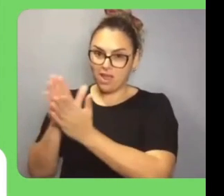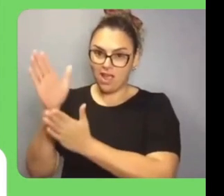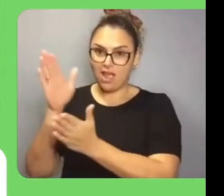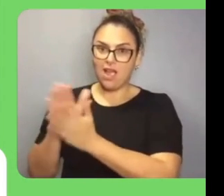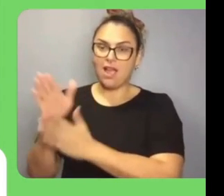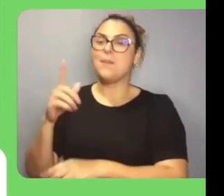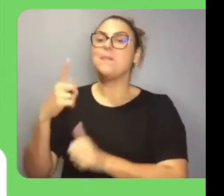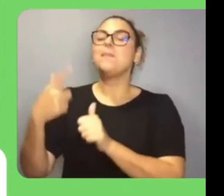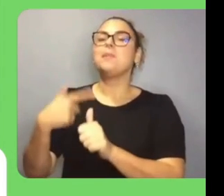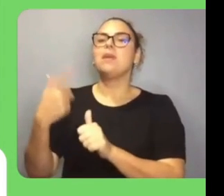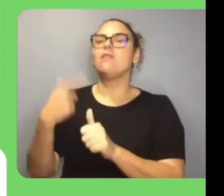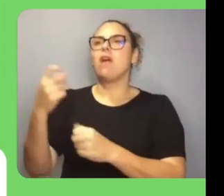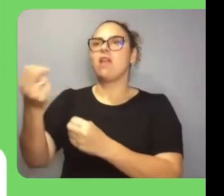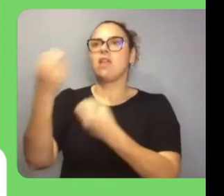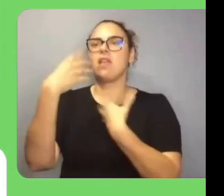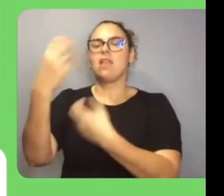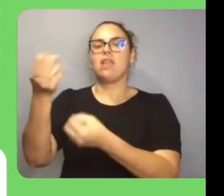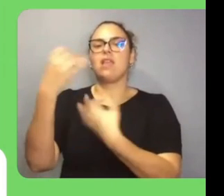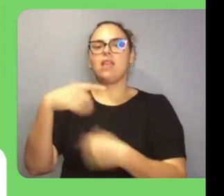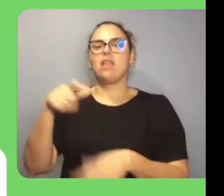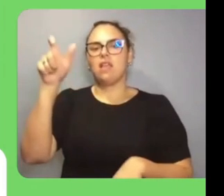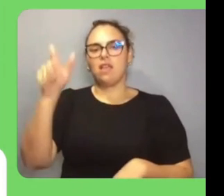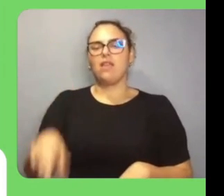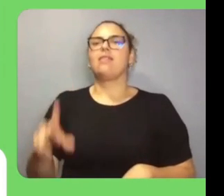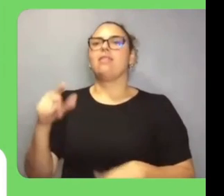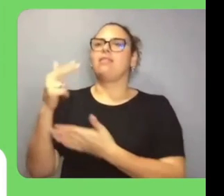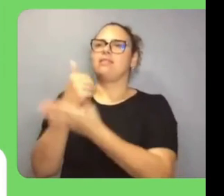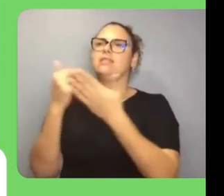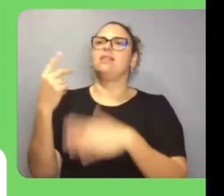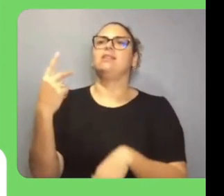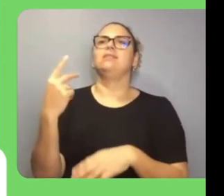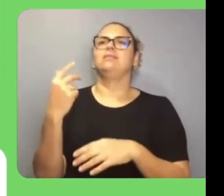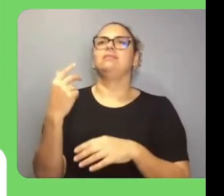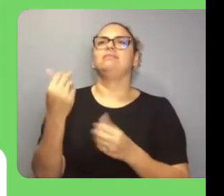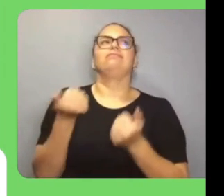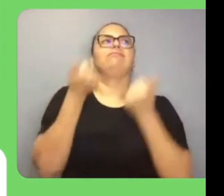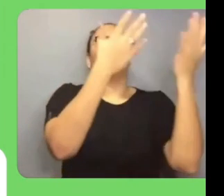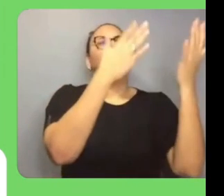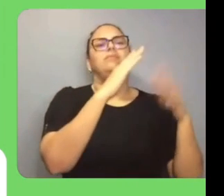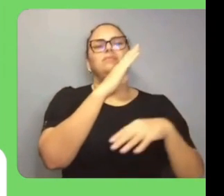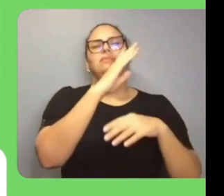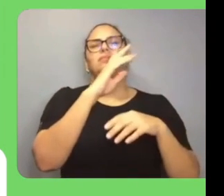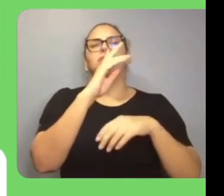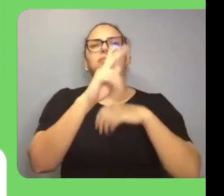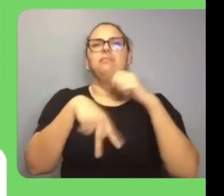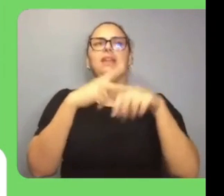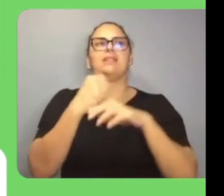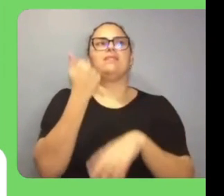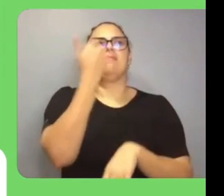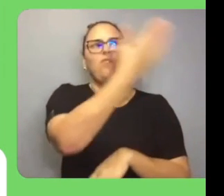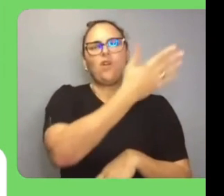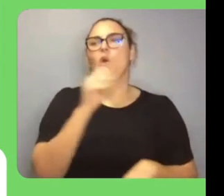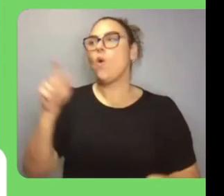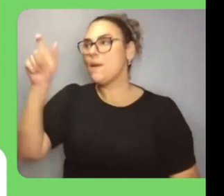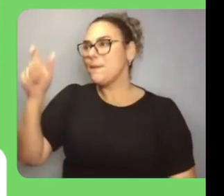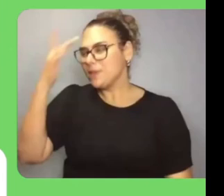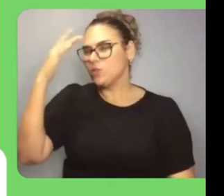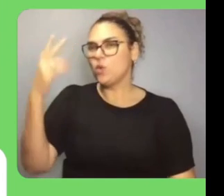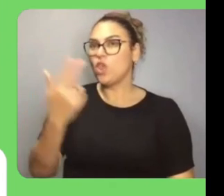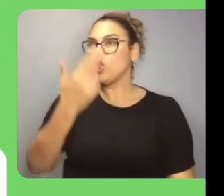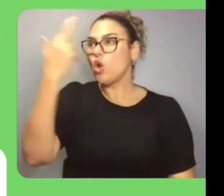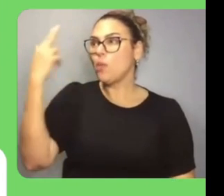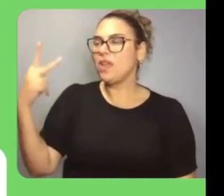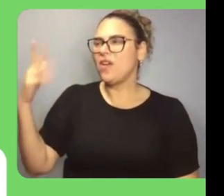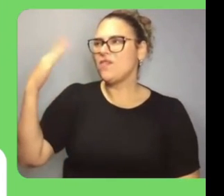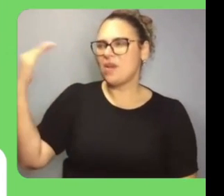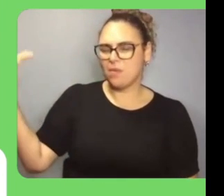galera que ou está desenhando para fora, roteirizando para fora, ou é, tipo, nome muito forte no quadrinho nacional. Eu